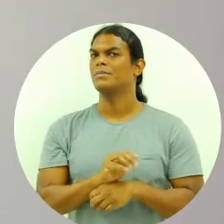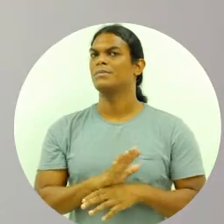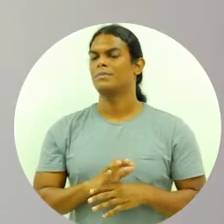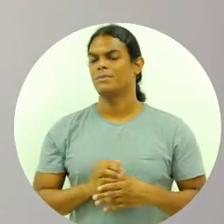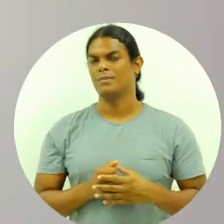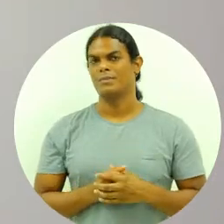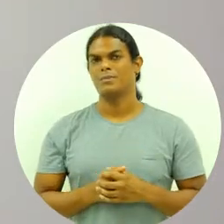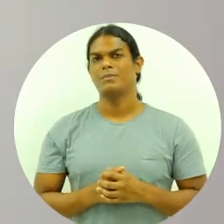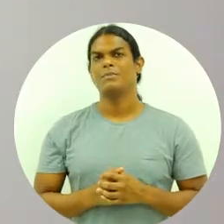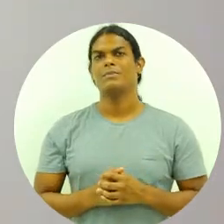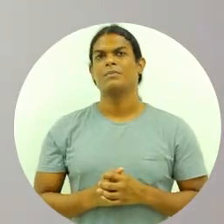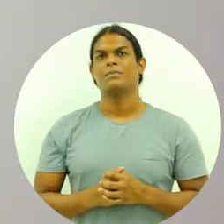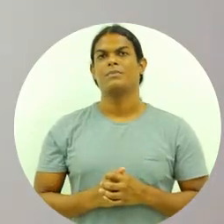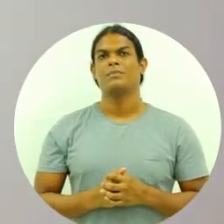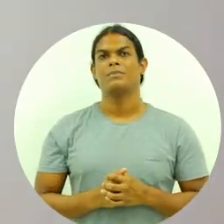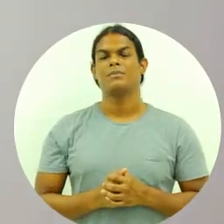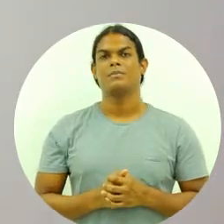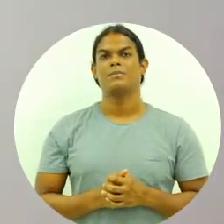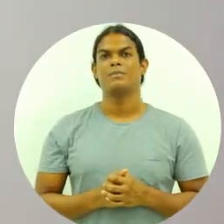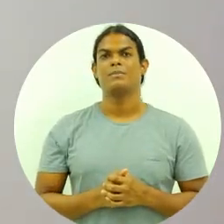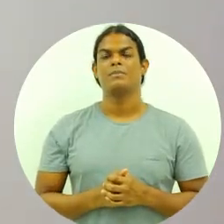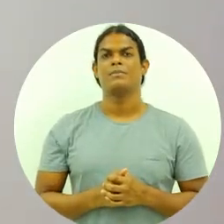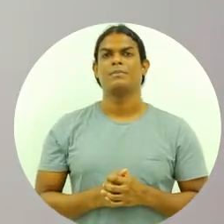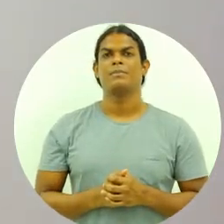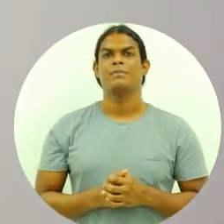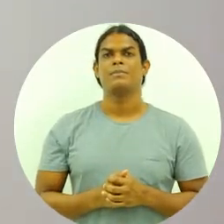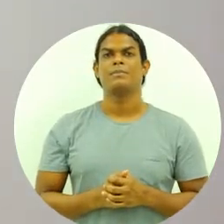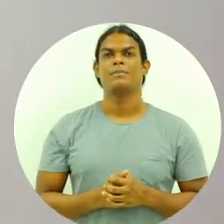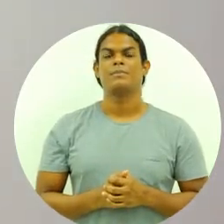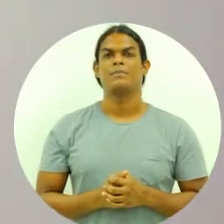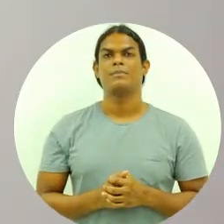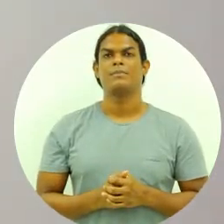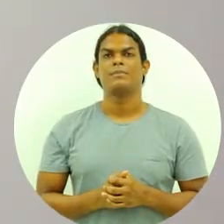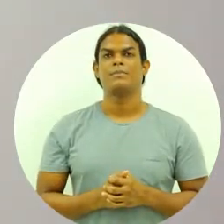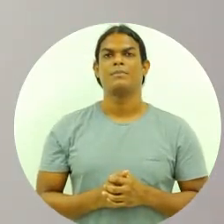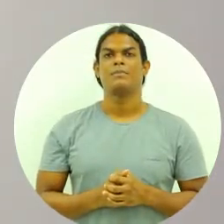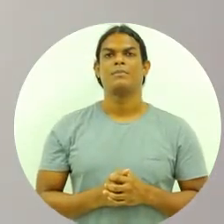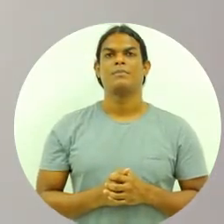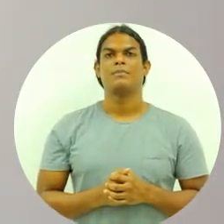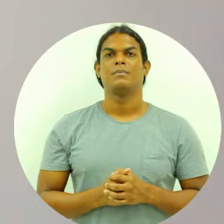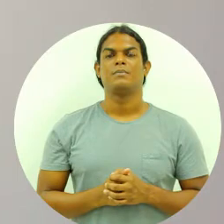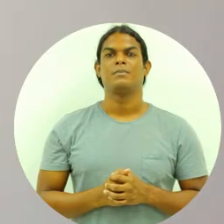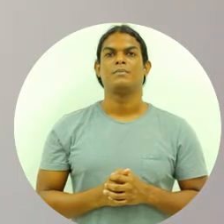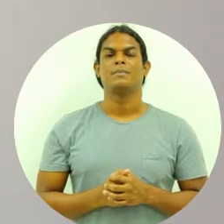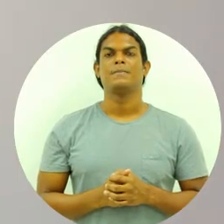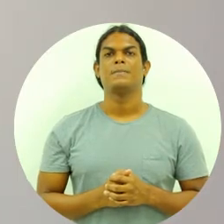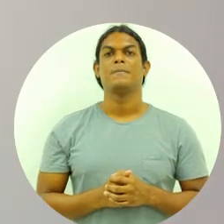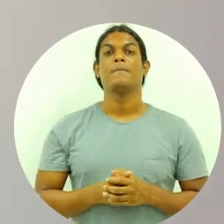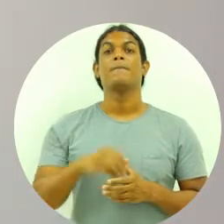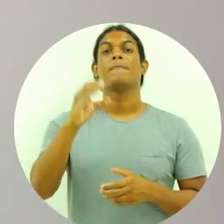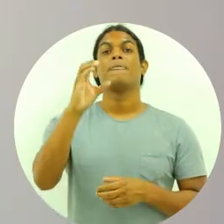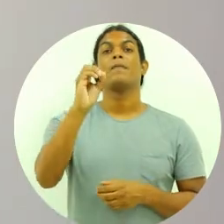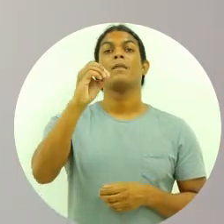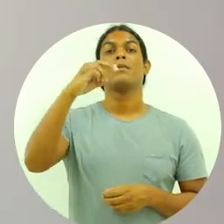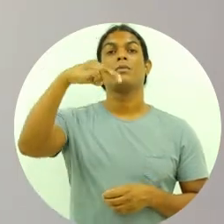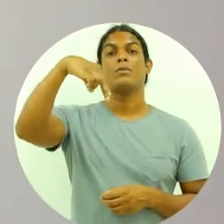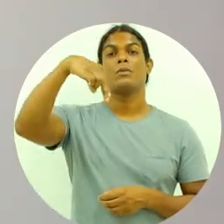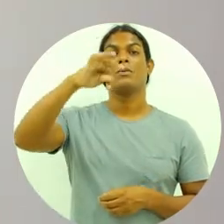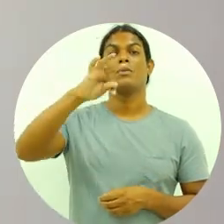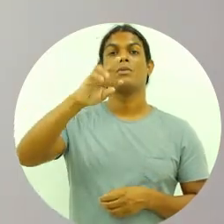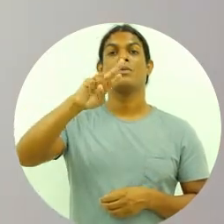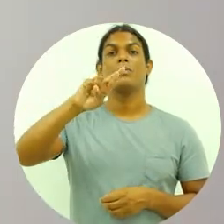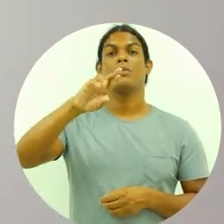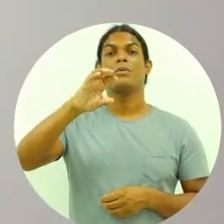público. Então, outro princípio implícito interessante. Mais um, controle jurisdicional da